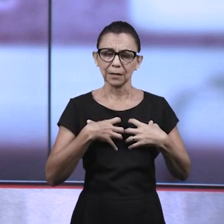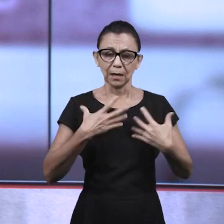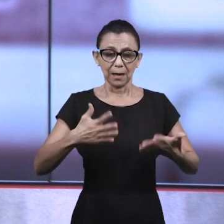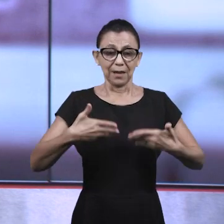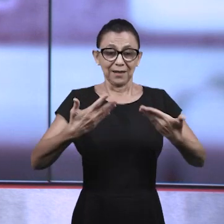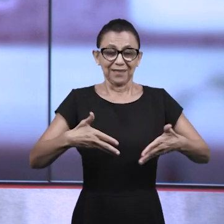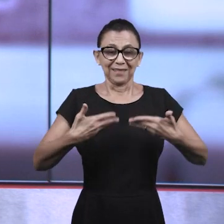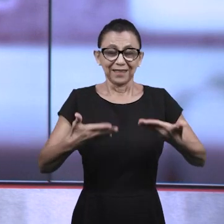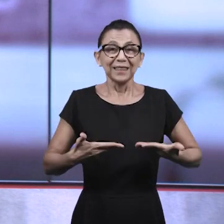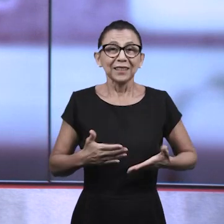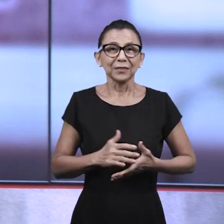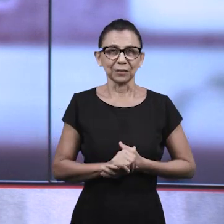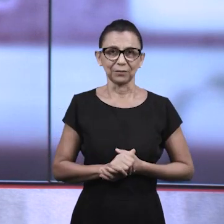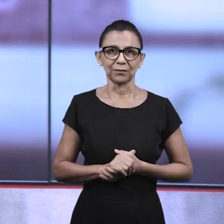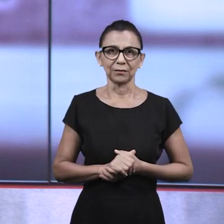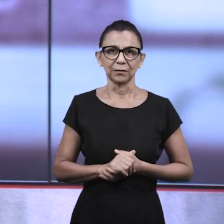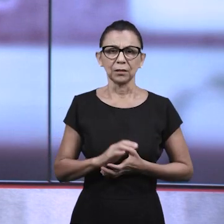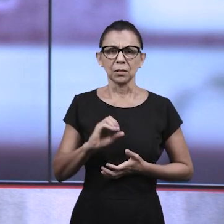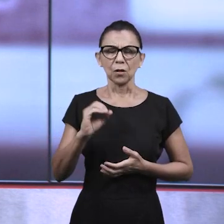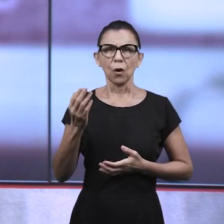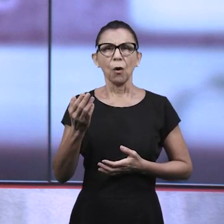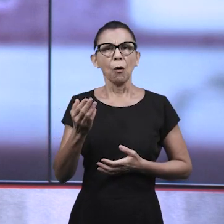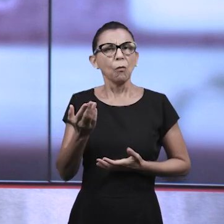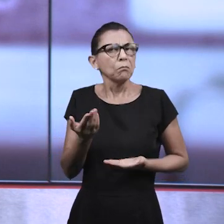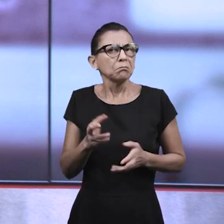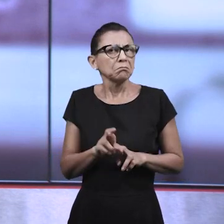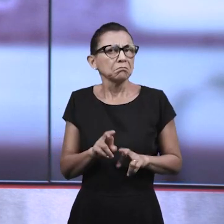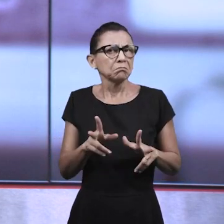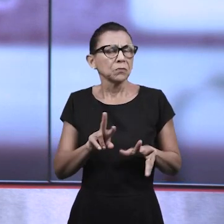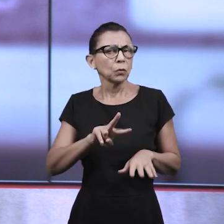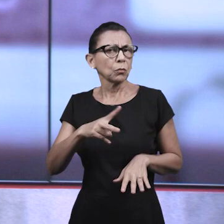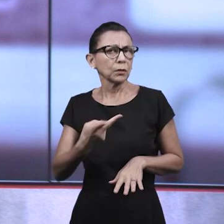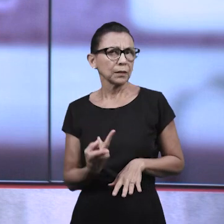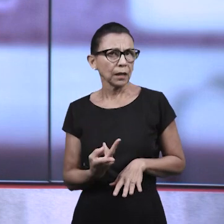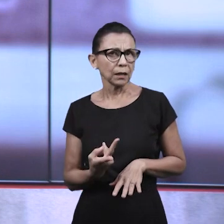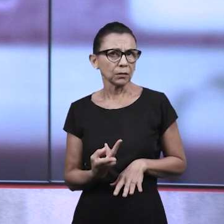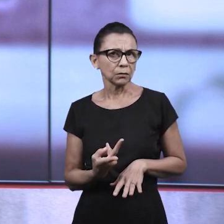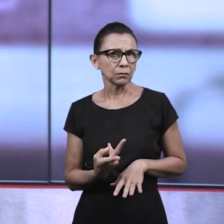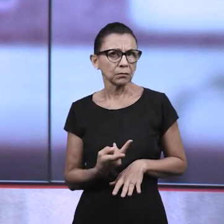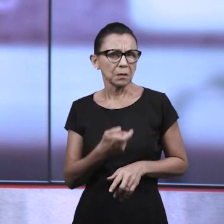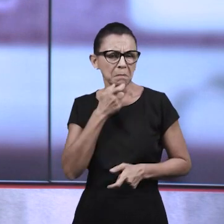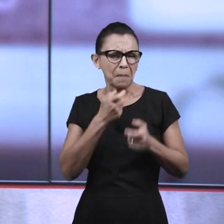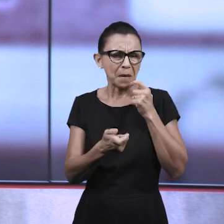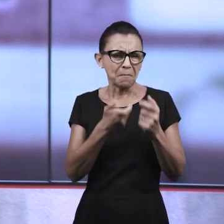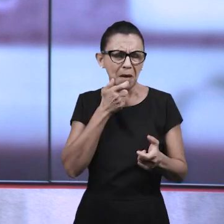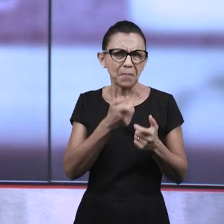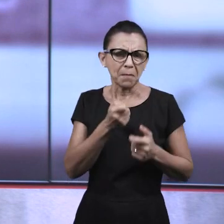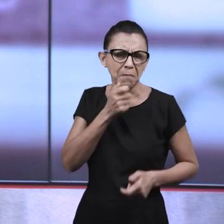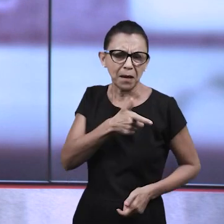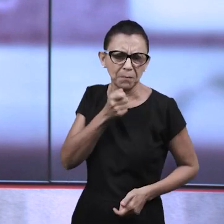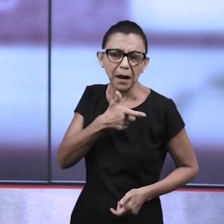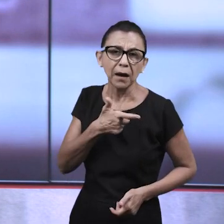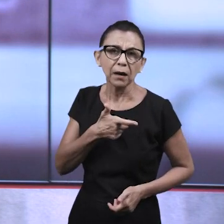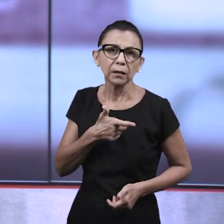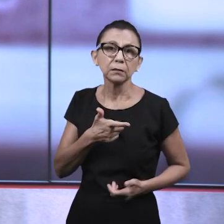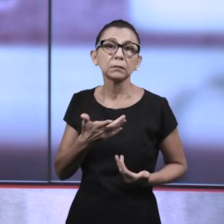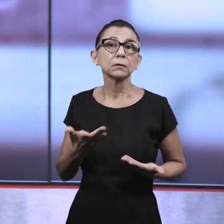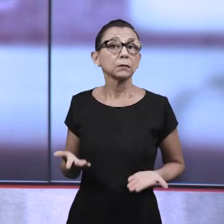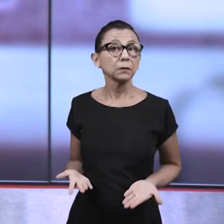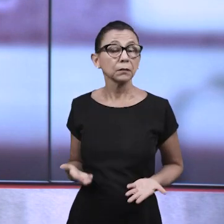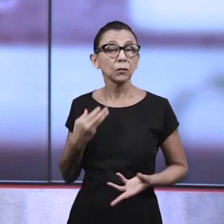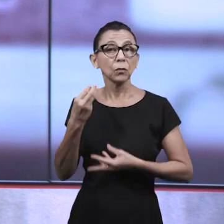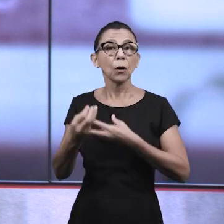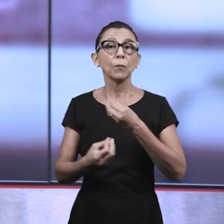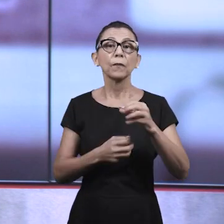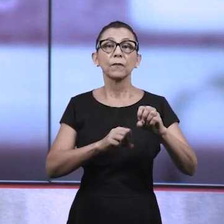os inferiorizam, os desqualificam e os destroem. Como pais e ou responsáveis pela formação